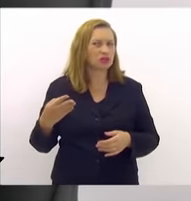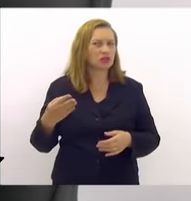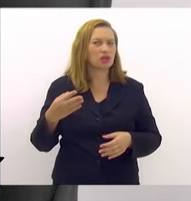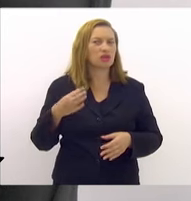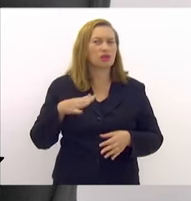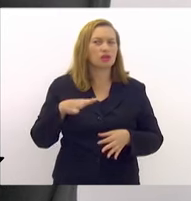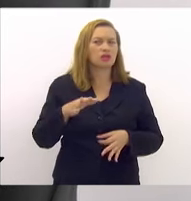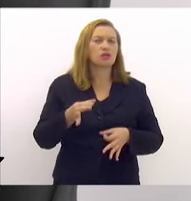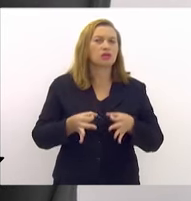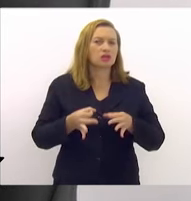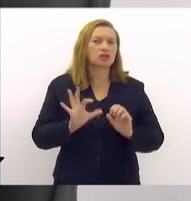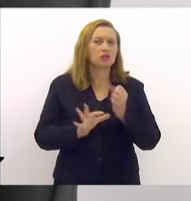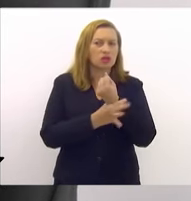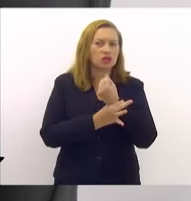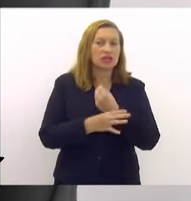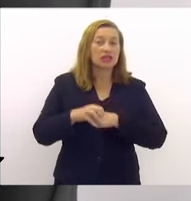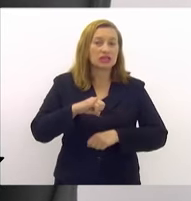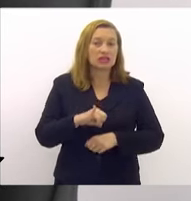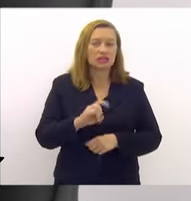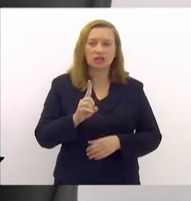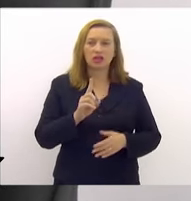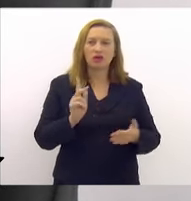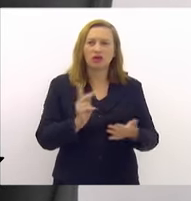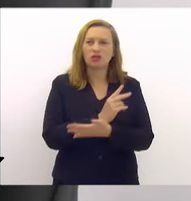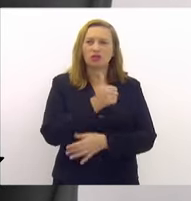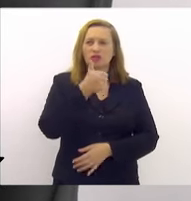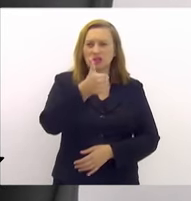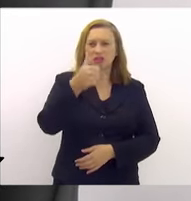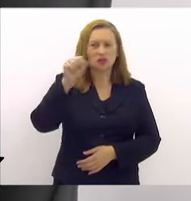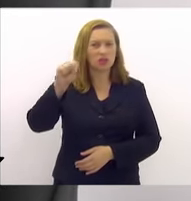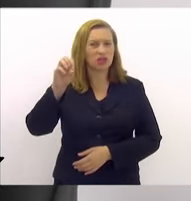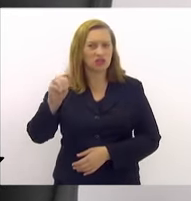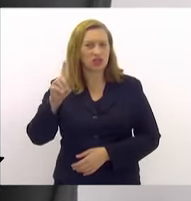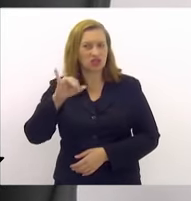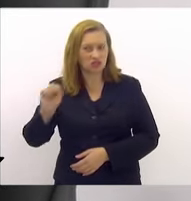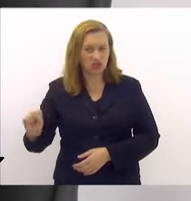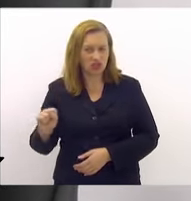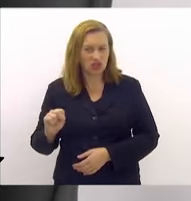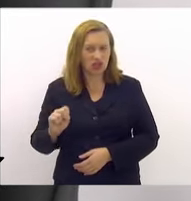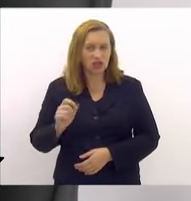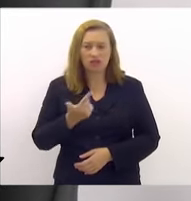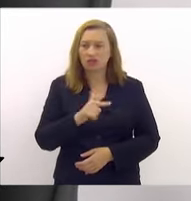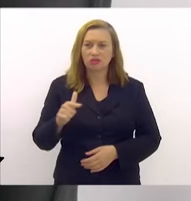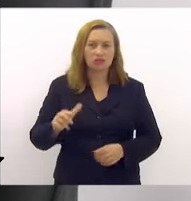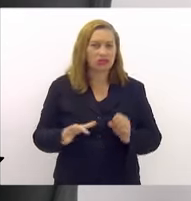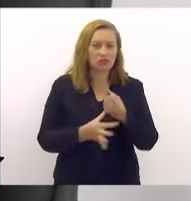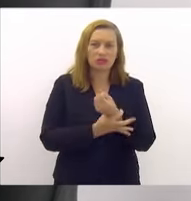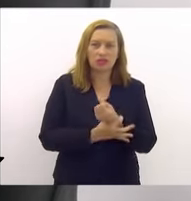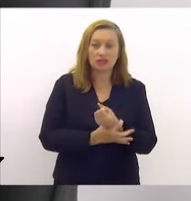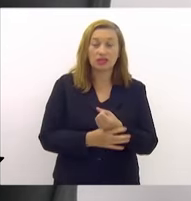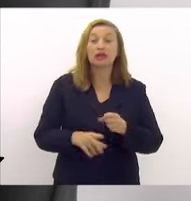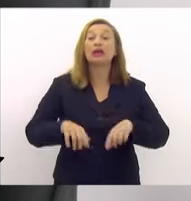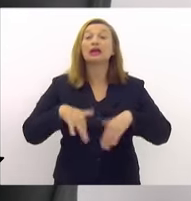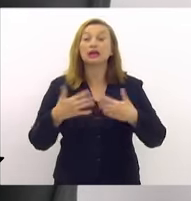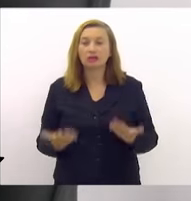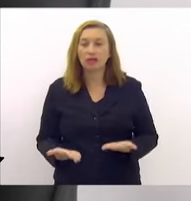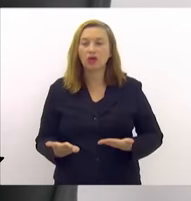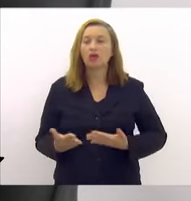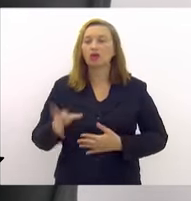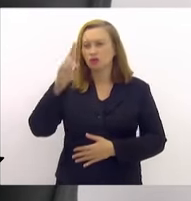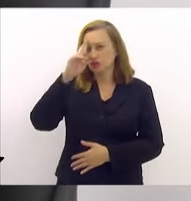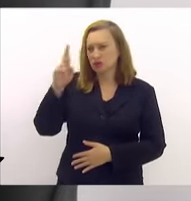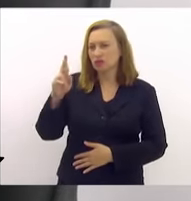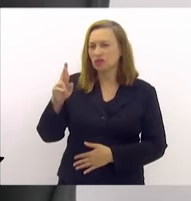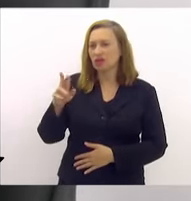jurídica, se o desarquivamento não acontece em 180 dias, torna insegura essa legislatura. Então, o que Vossa Excelência está fazendo